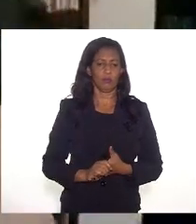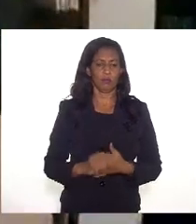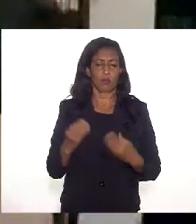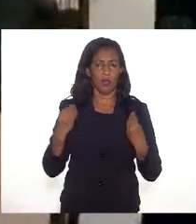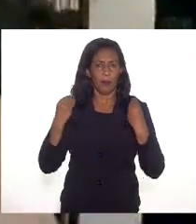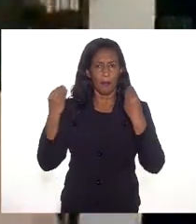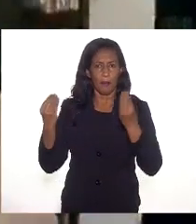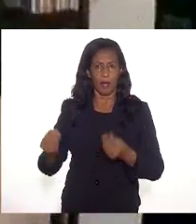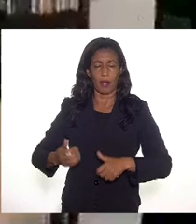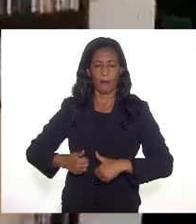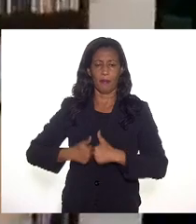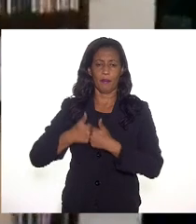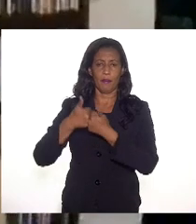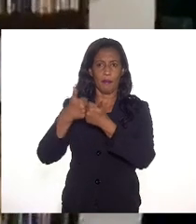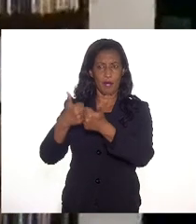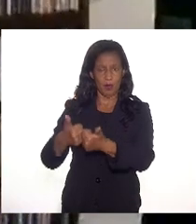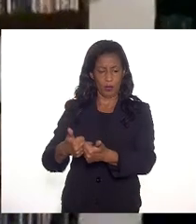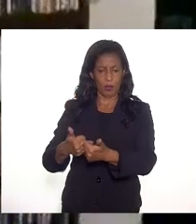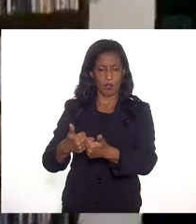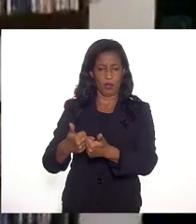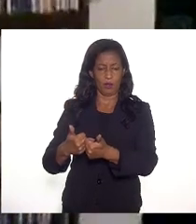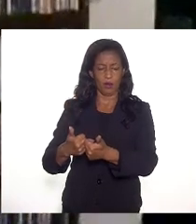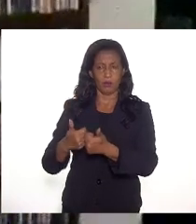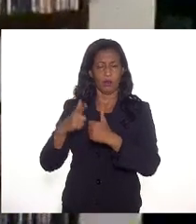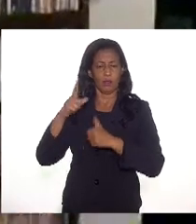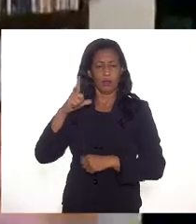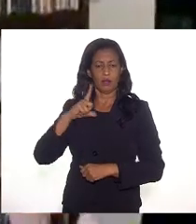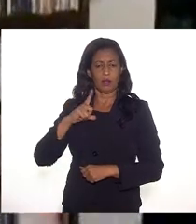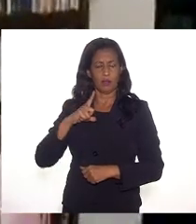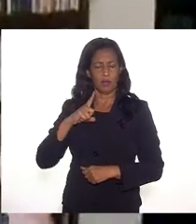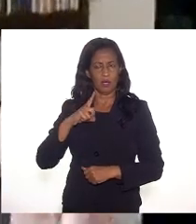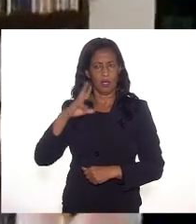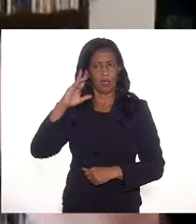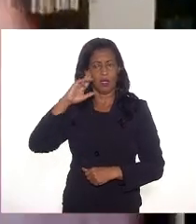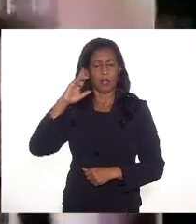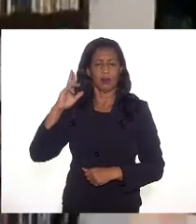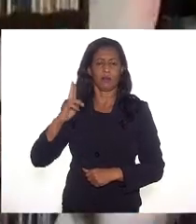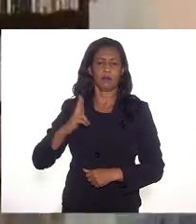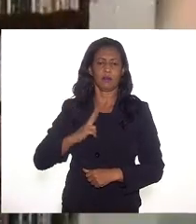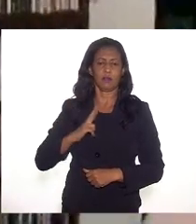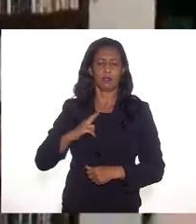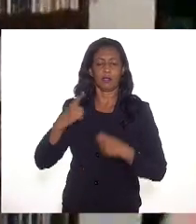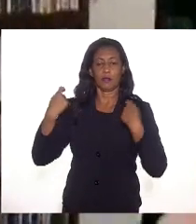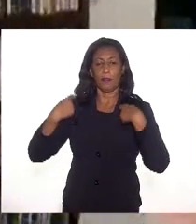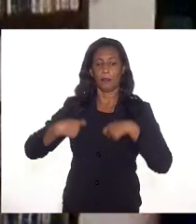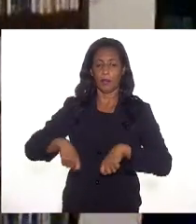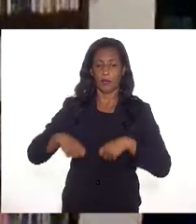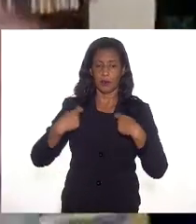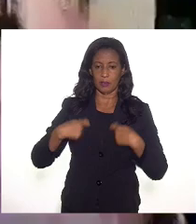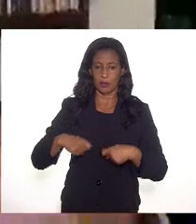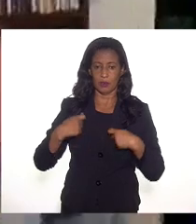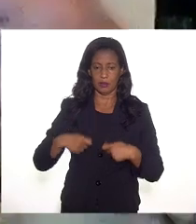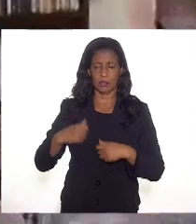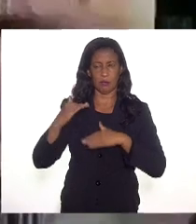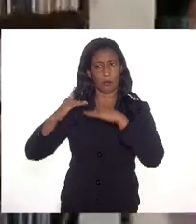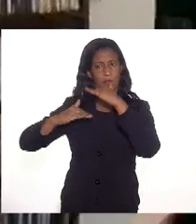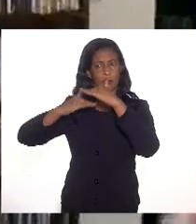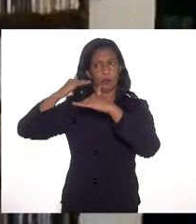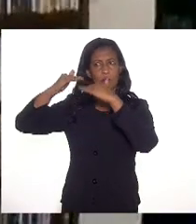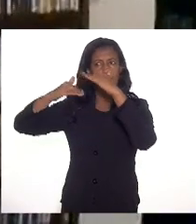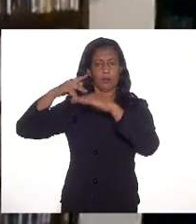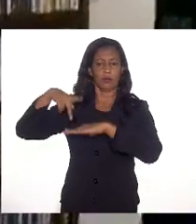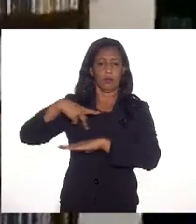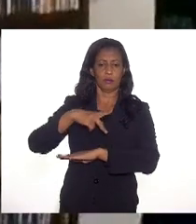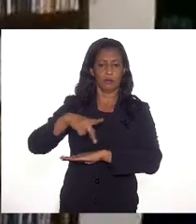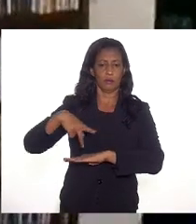melhor obter as soluções que são necessárias para o desenvolvimento do